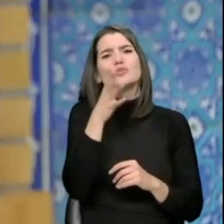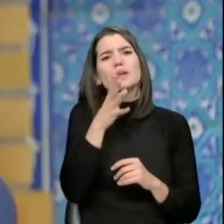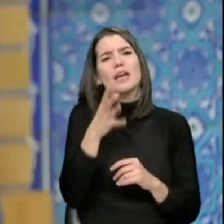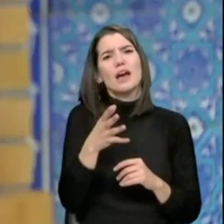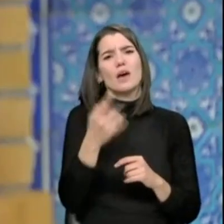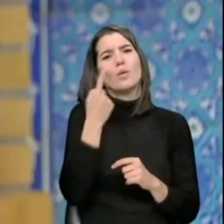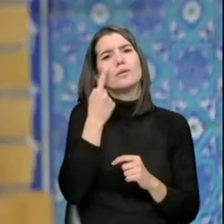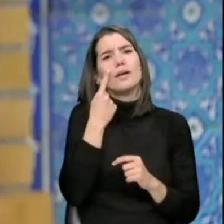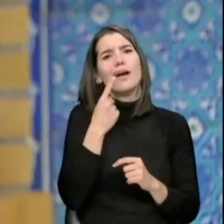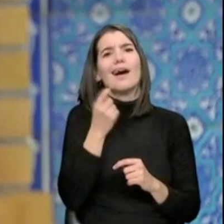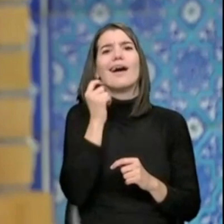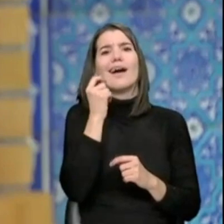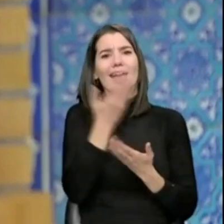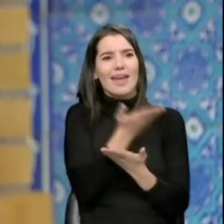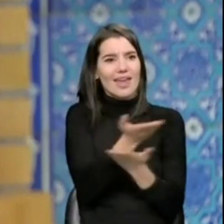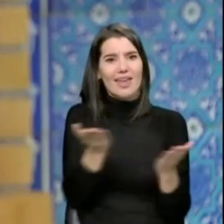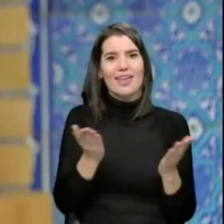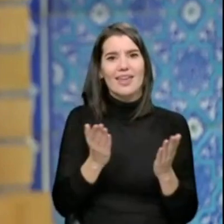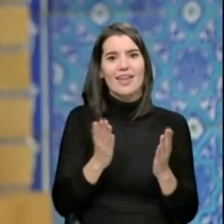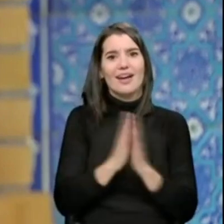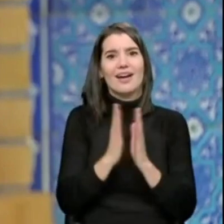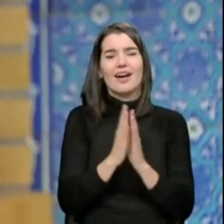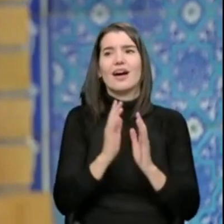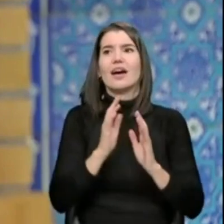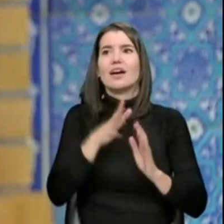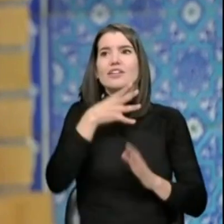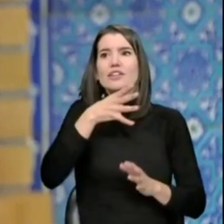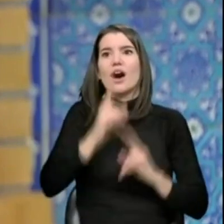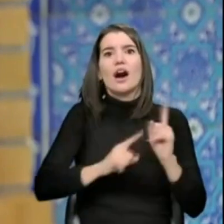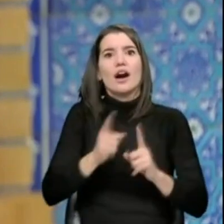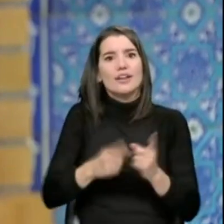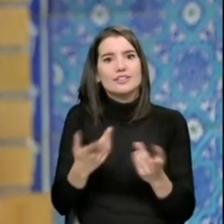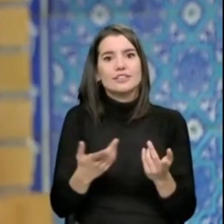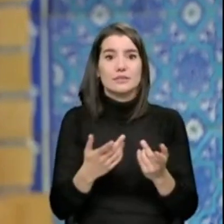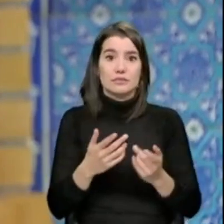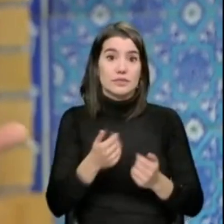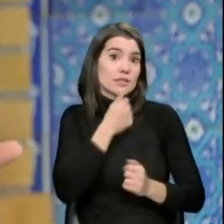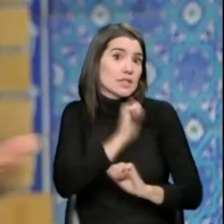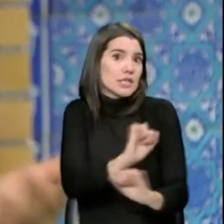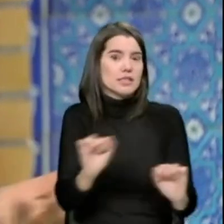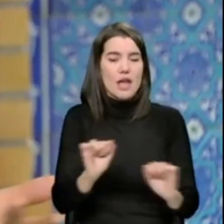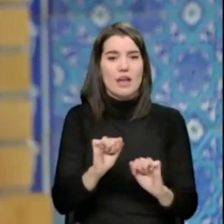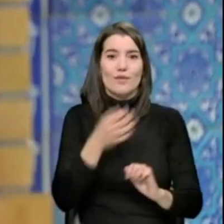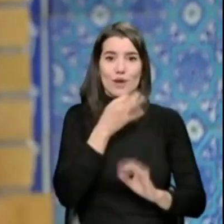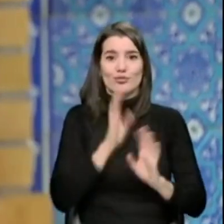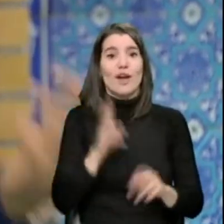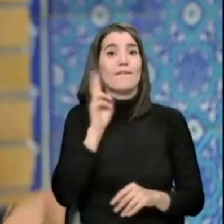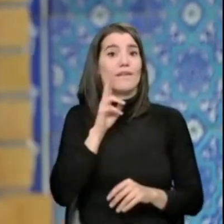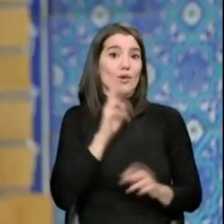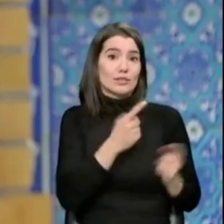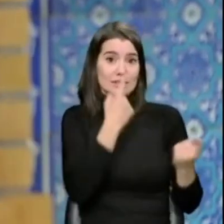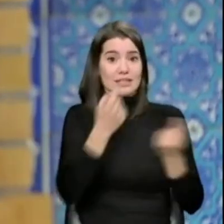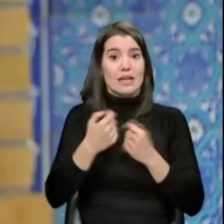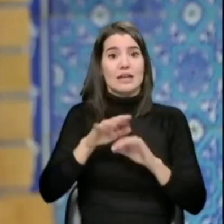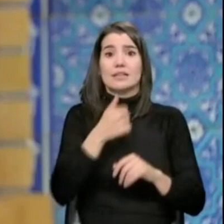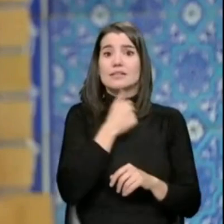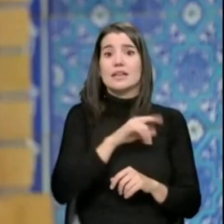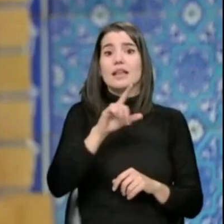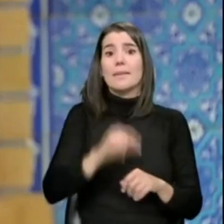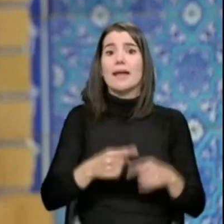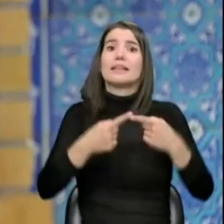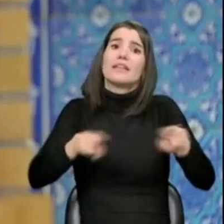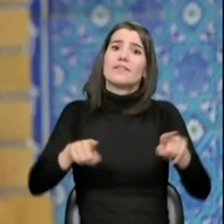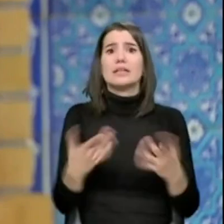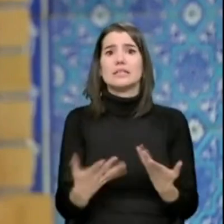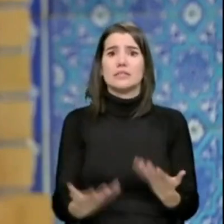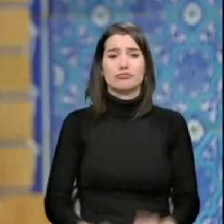conhecimento. Quem são vocês? O que professam? De que forma? Se quiserem, já aqui falámos dos valores comuns, mas se quiserem também daquilo que vos